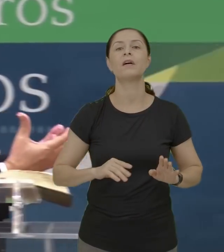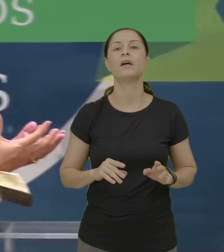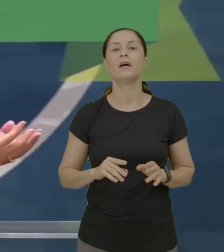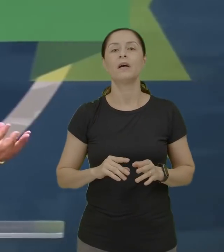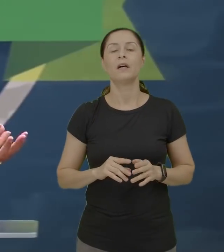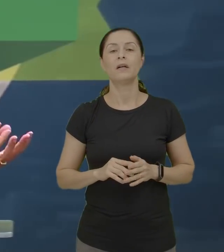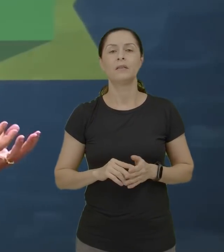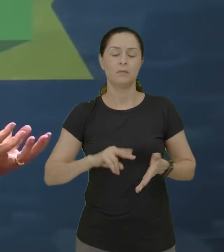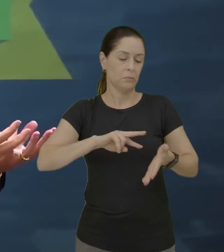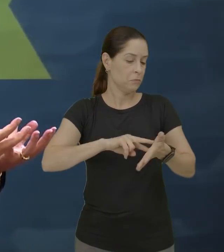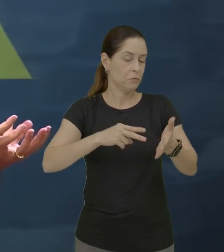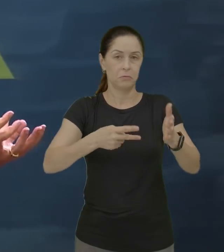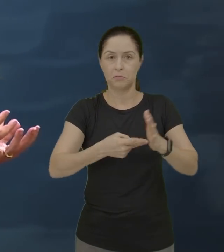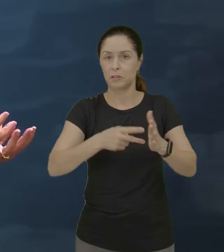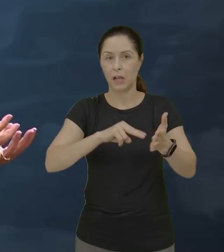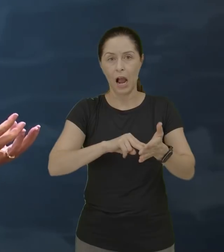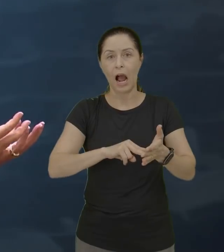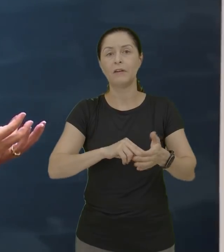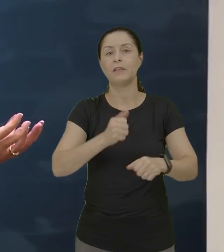hiperbólico, né?